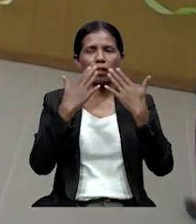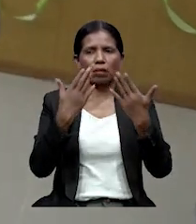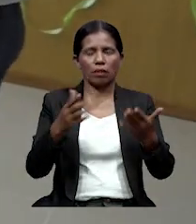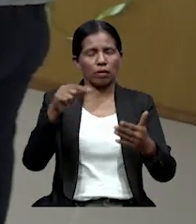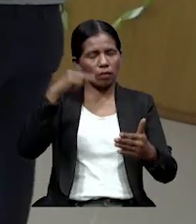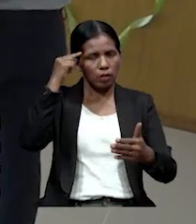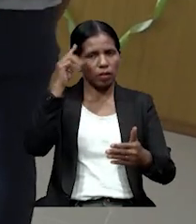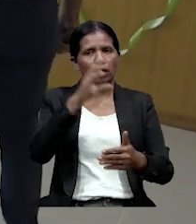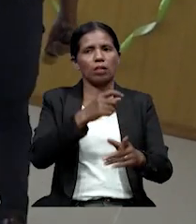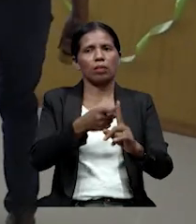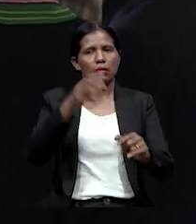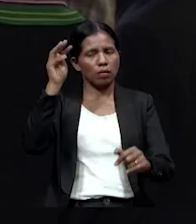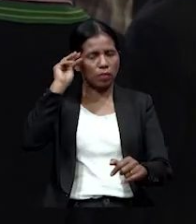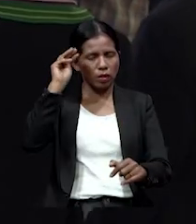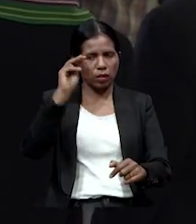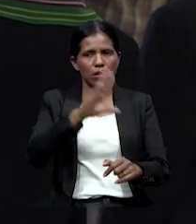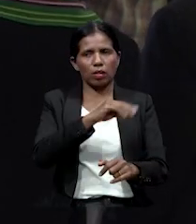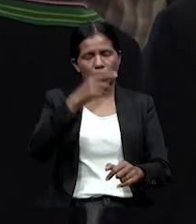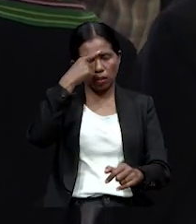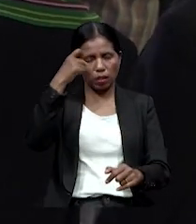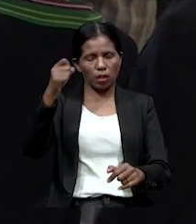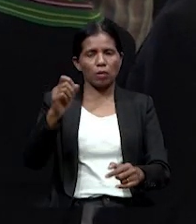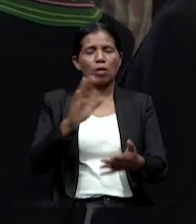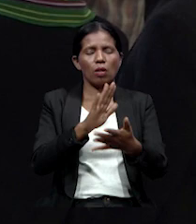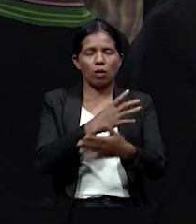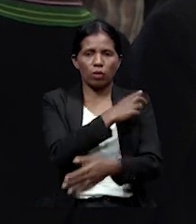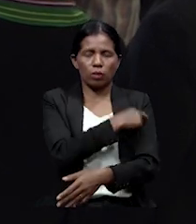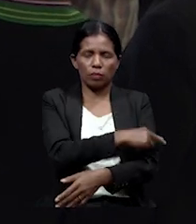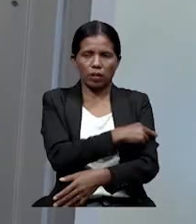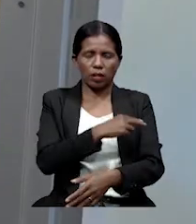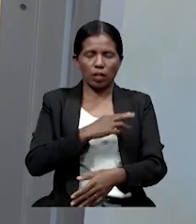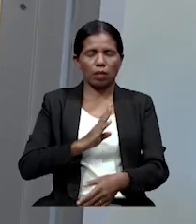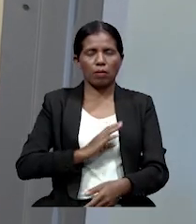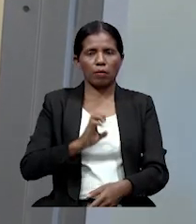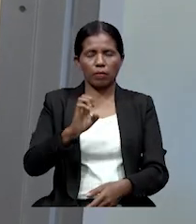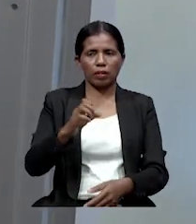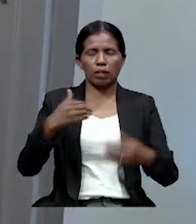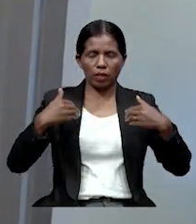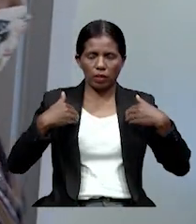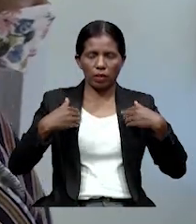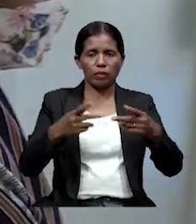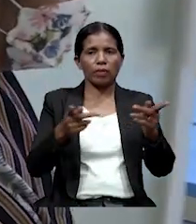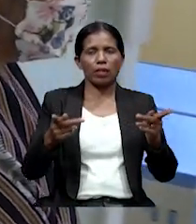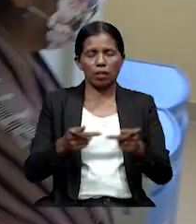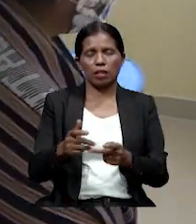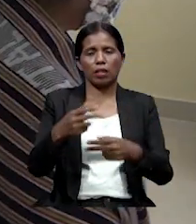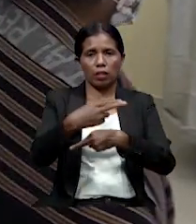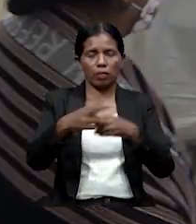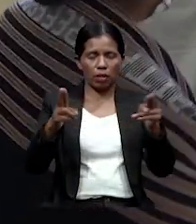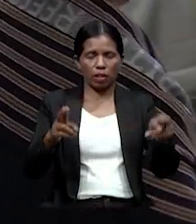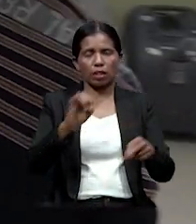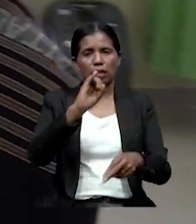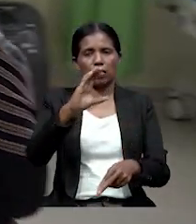governo e ao ministério, também ao Hospital Referência Mobici e a ona sala ICU, no nebele fotulumba comunidade